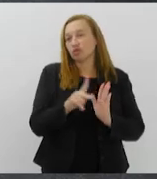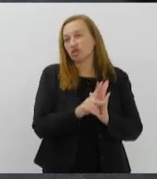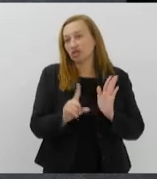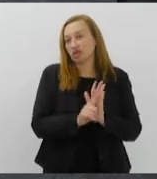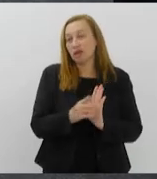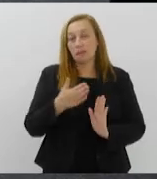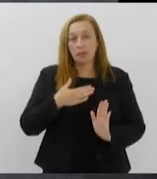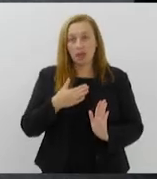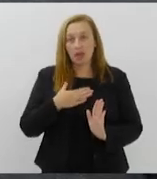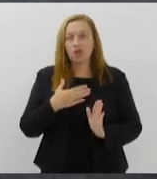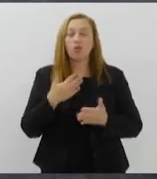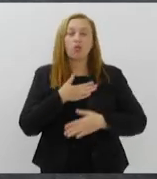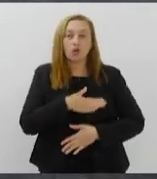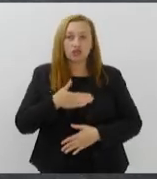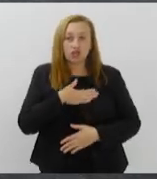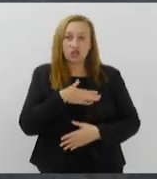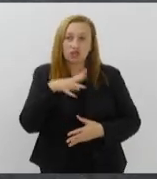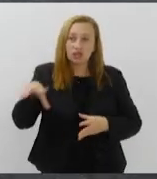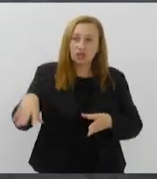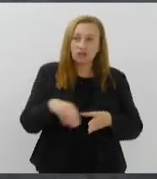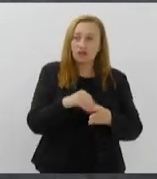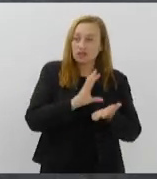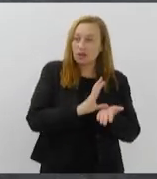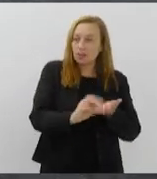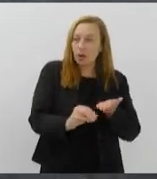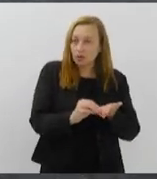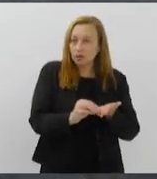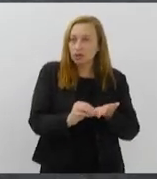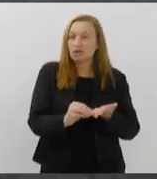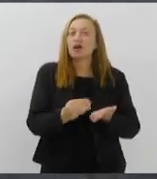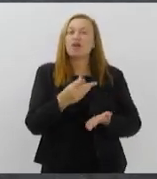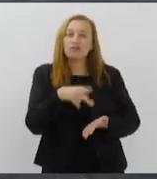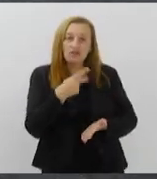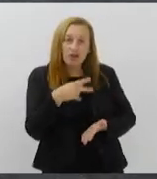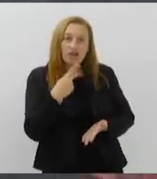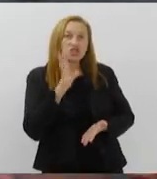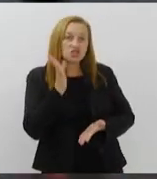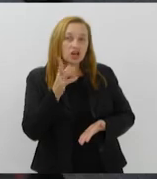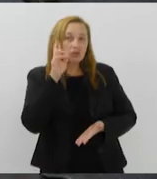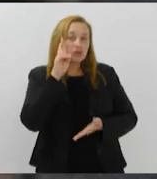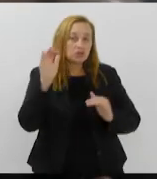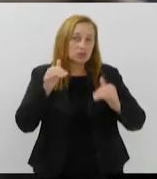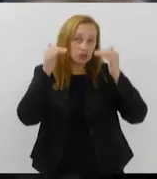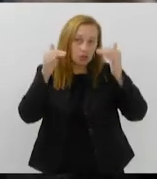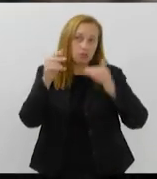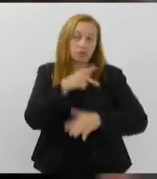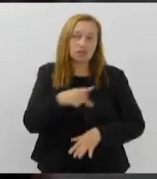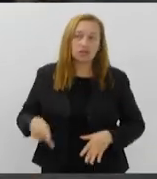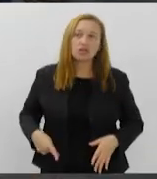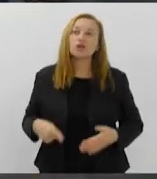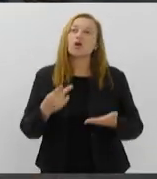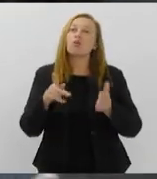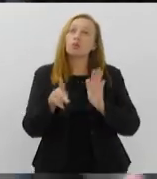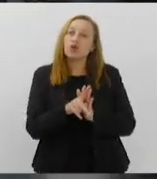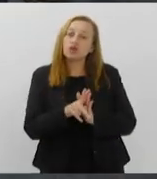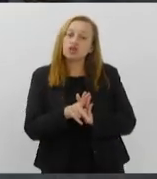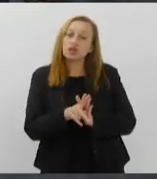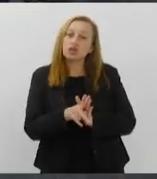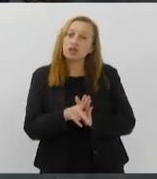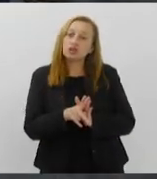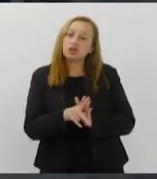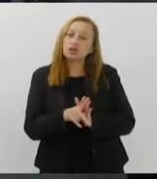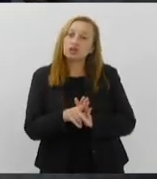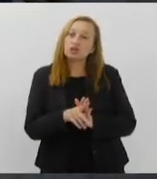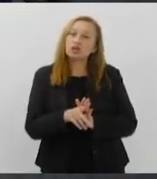de minha autoria que eu gostaria que viesse à pauta, inclusive falei com Vossa Excelência sobre isso, que é o projeto que